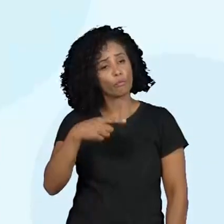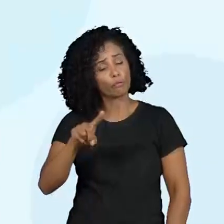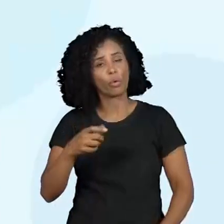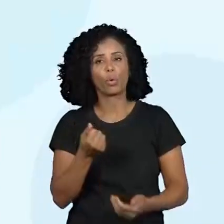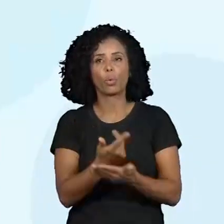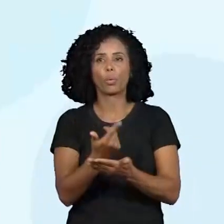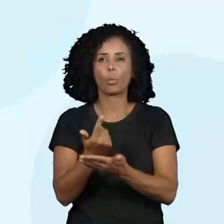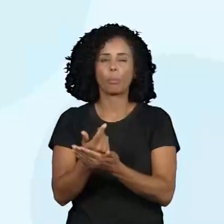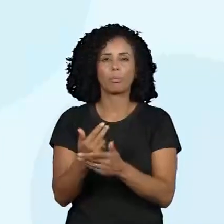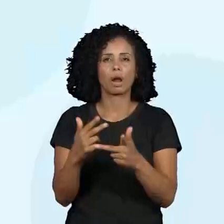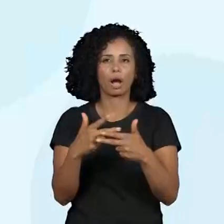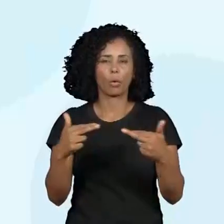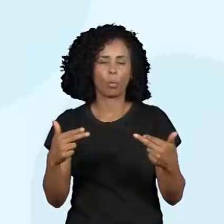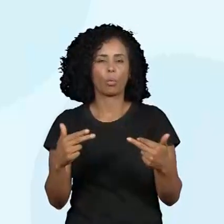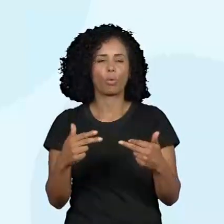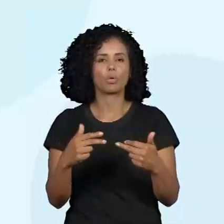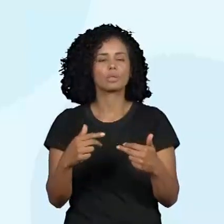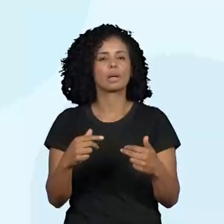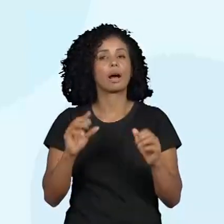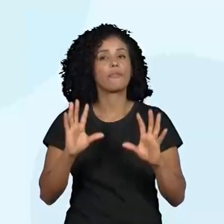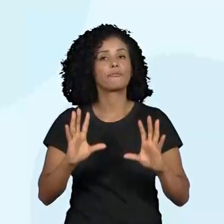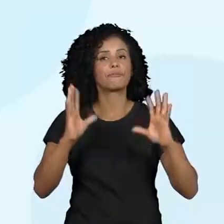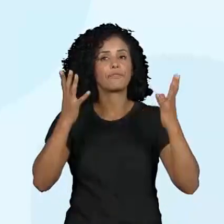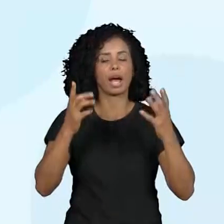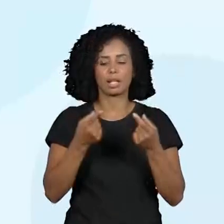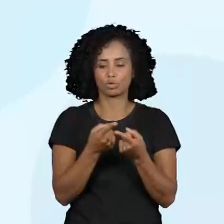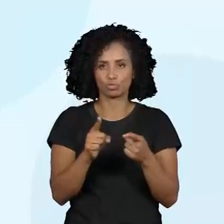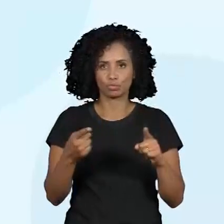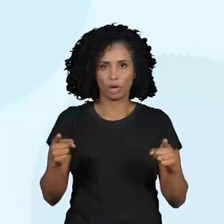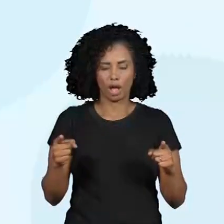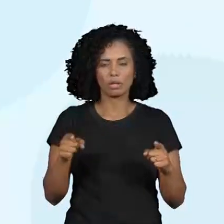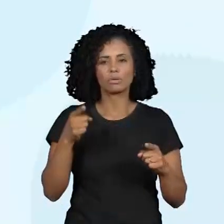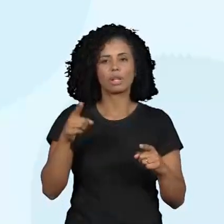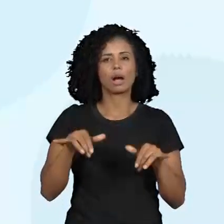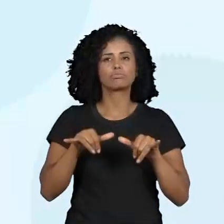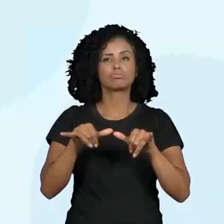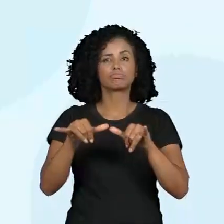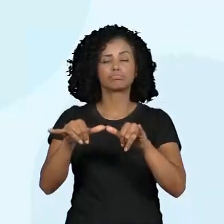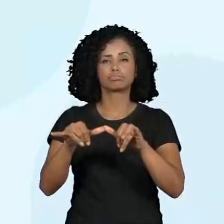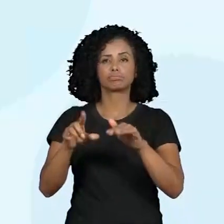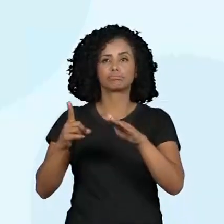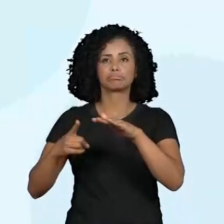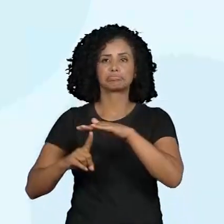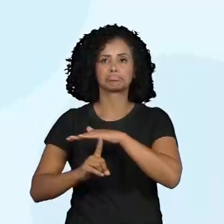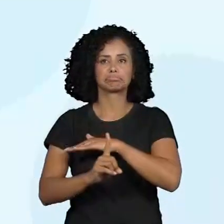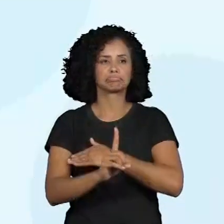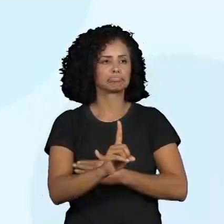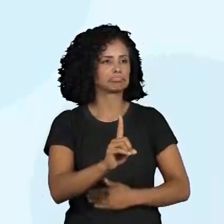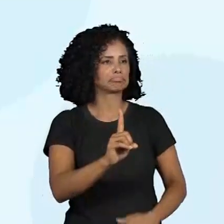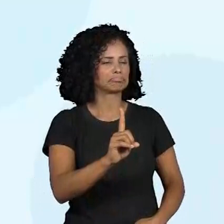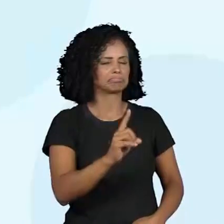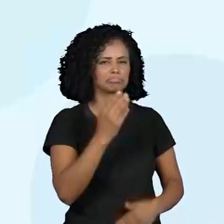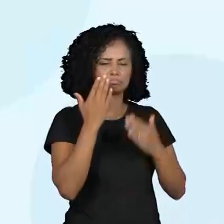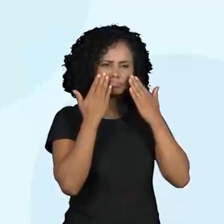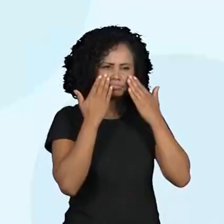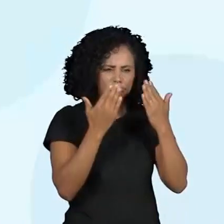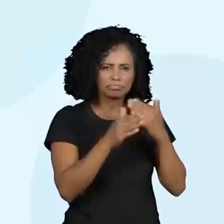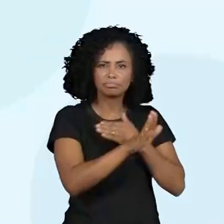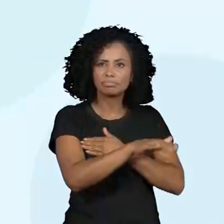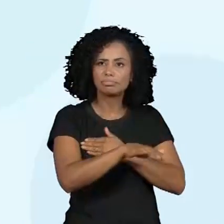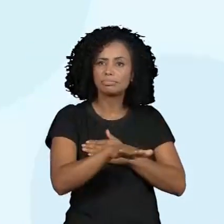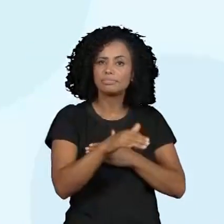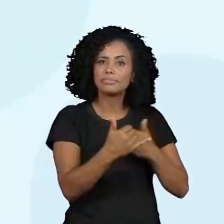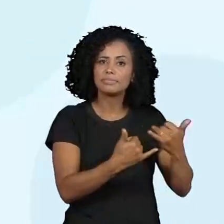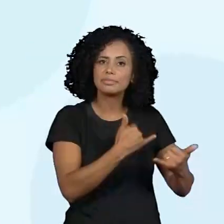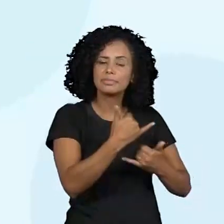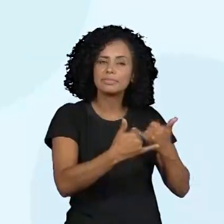para um churrasco e ao saírem do supermercado deparamos com umas crianças